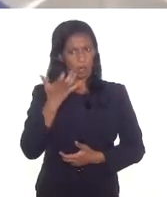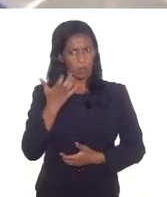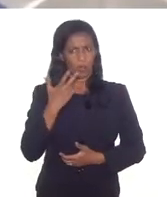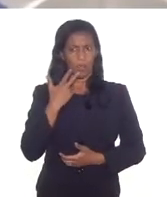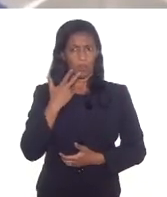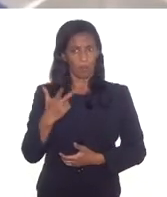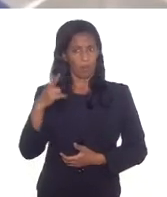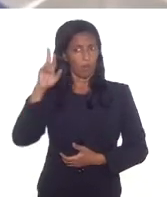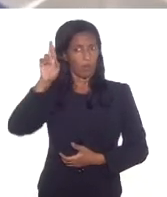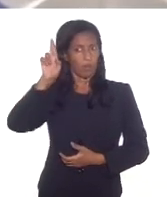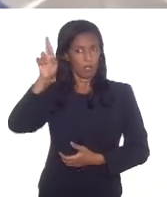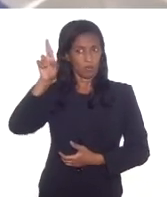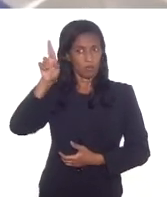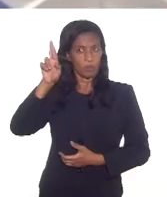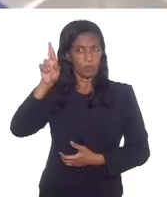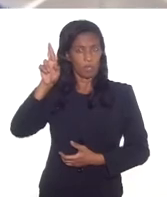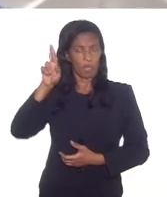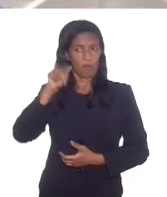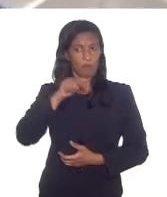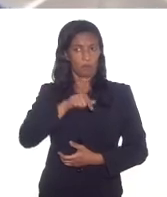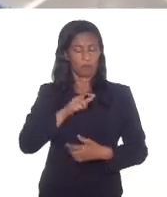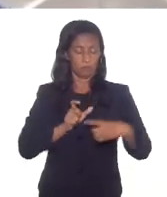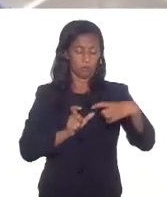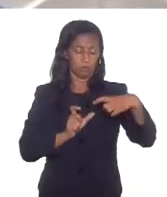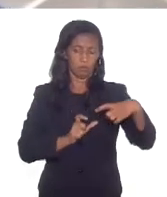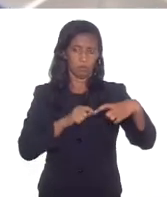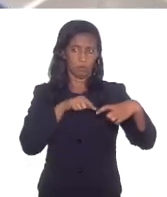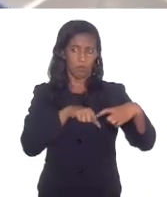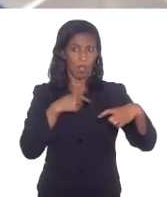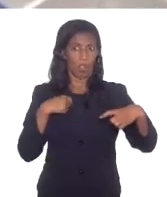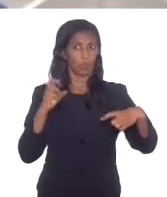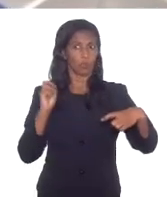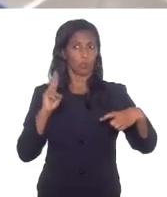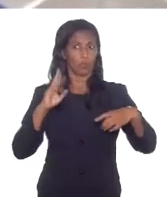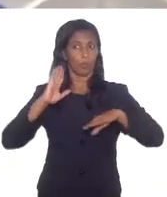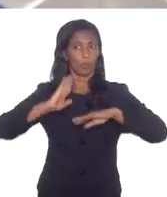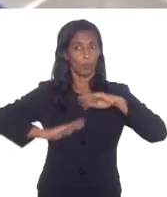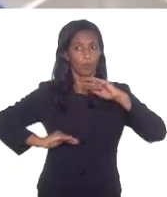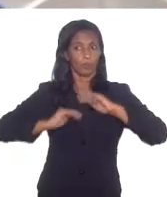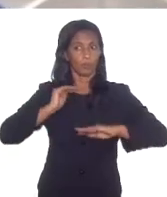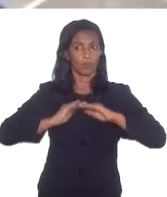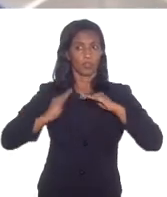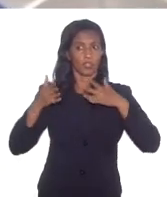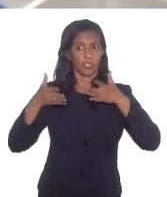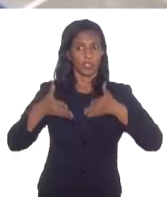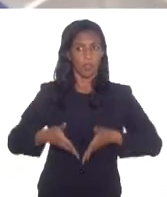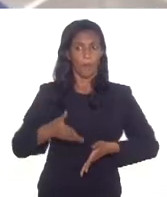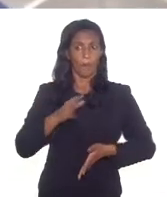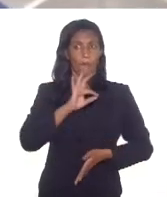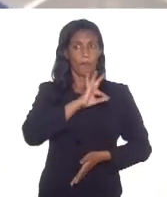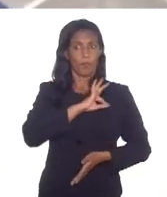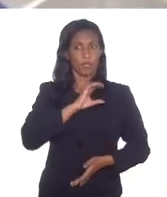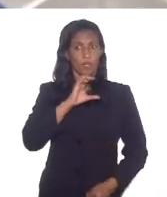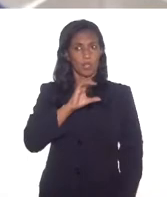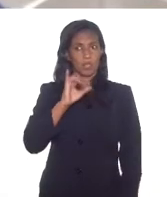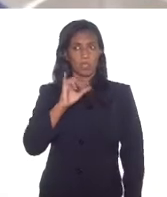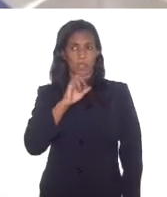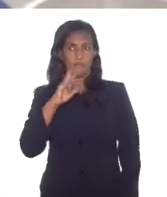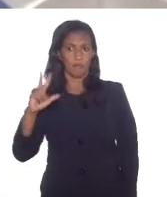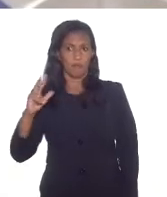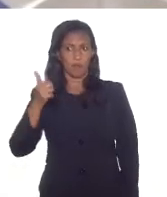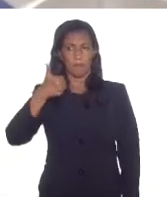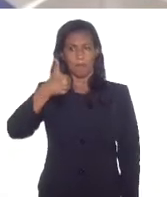os responsáveis por essa postagem que eu sou uma profissional que cheguei à Polícia Civil em 1983.